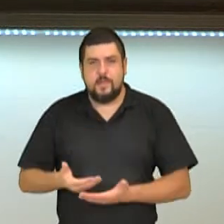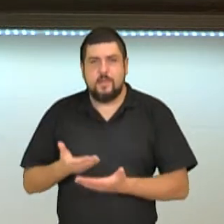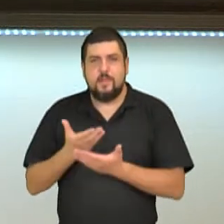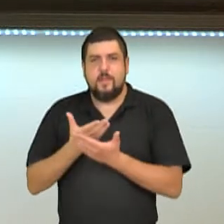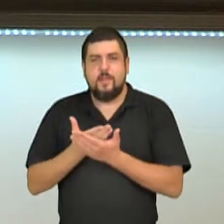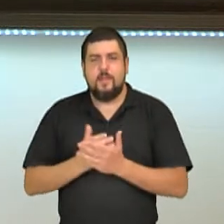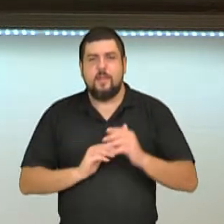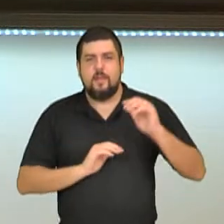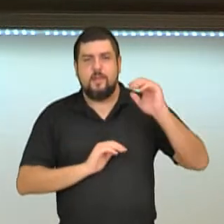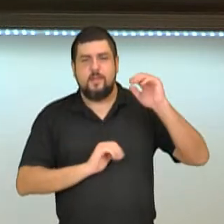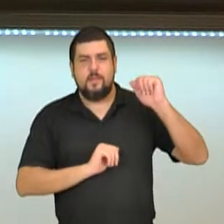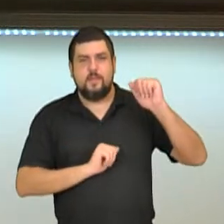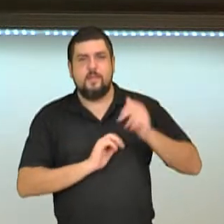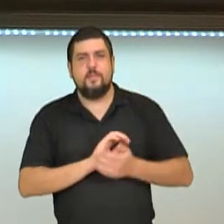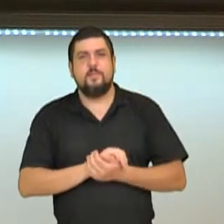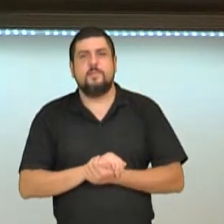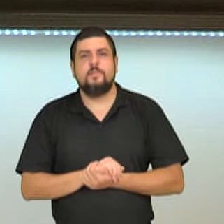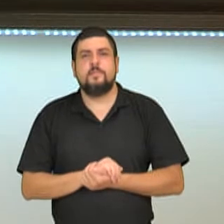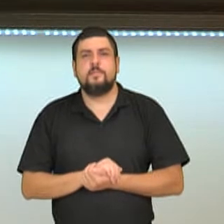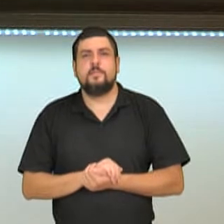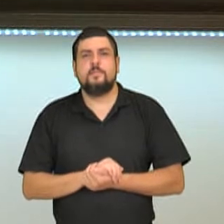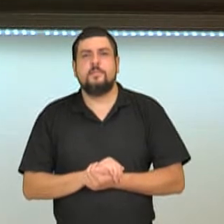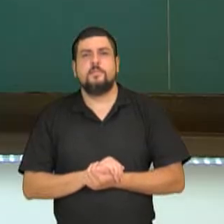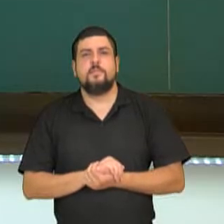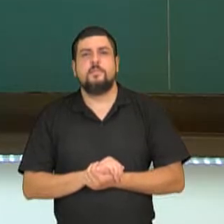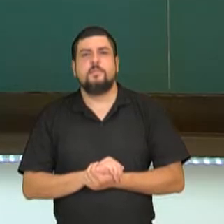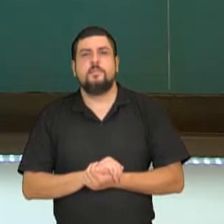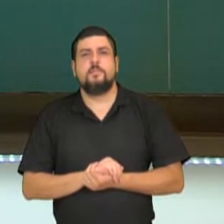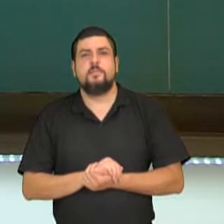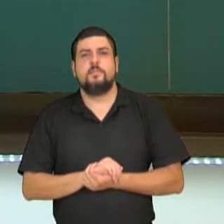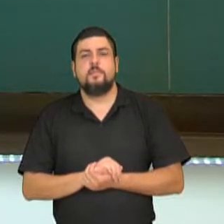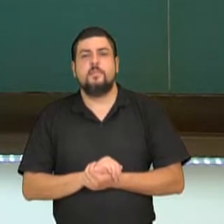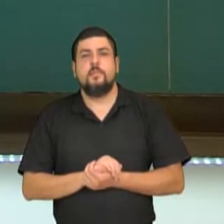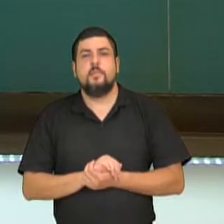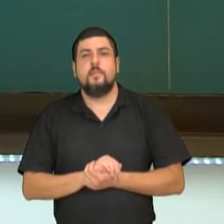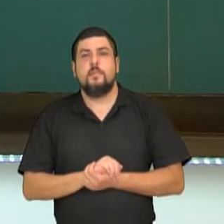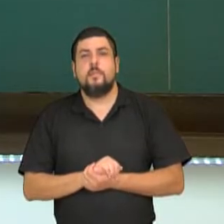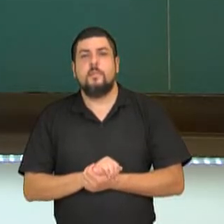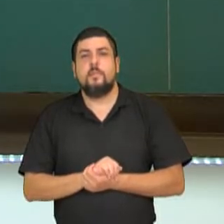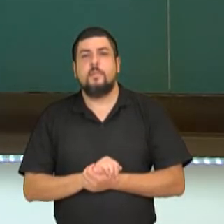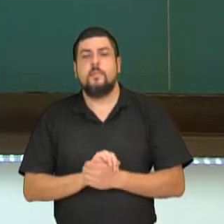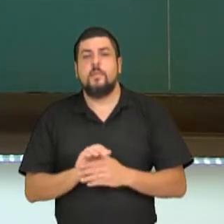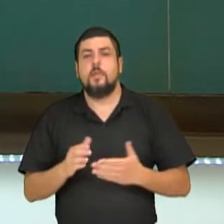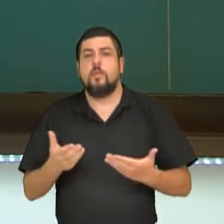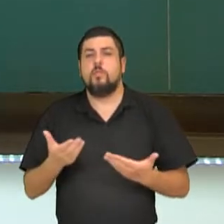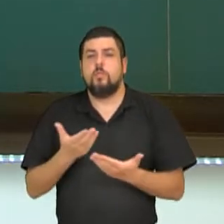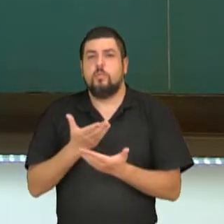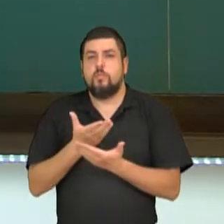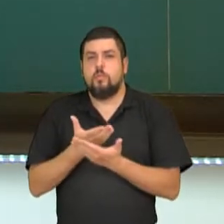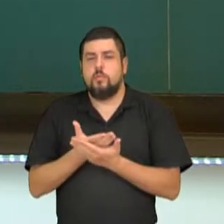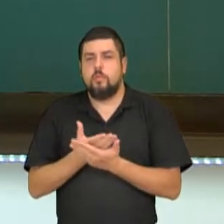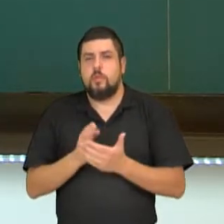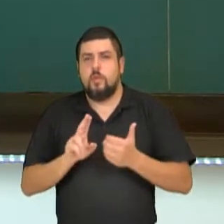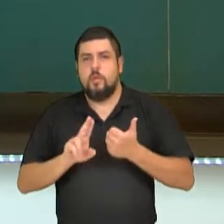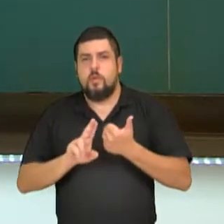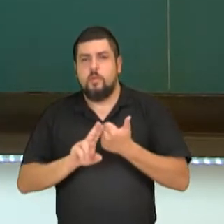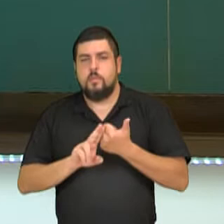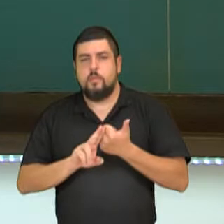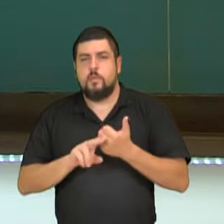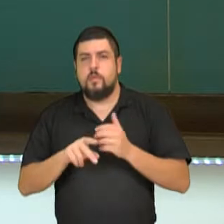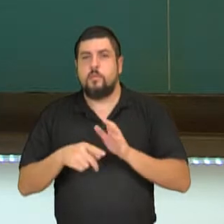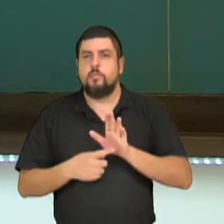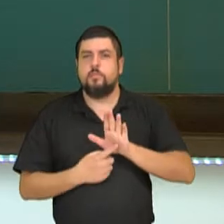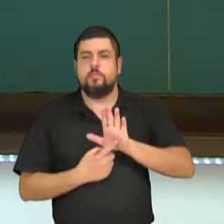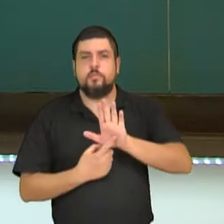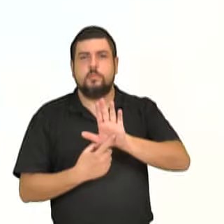hoy vamos a estudiar un poquito los pronombres demonstrativos, tá bem? Então, nosso